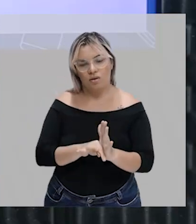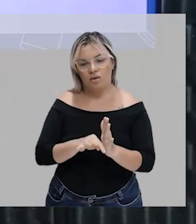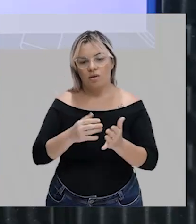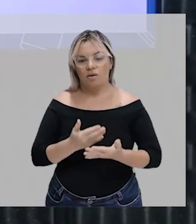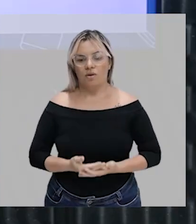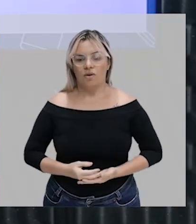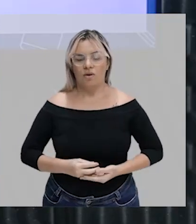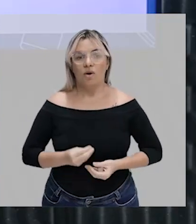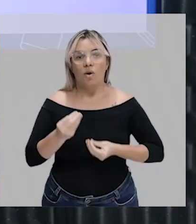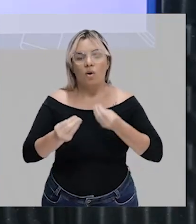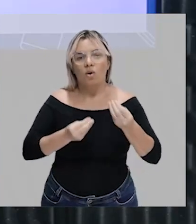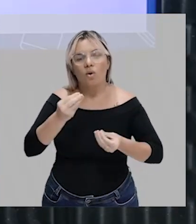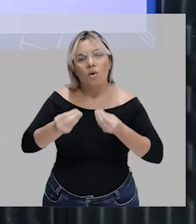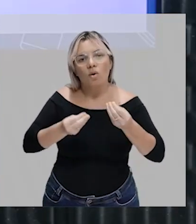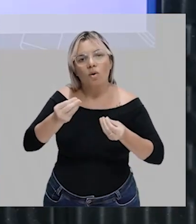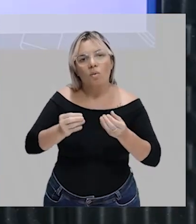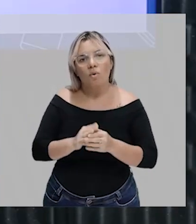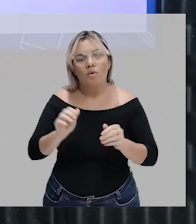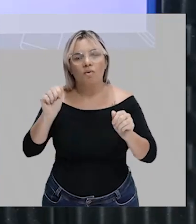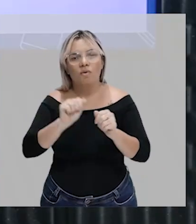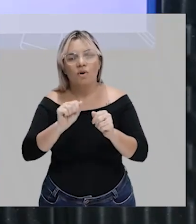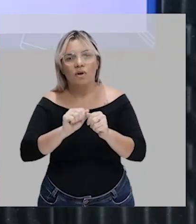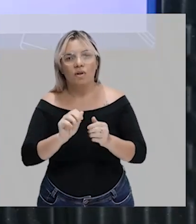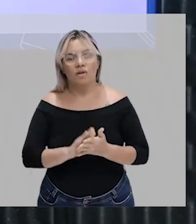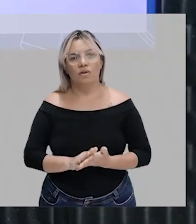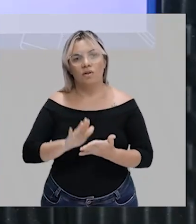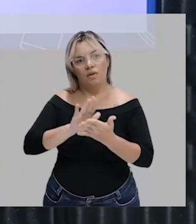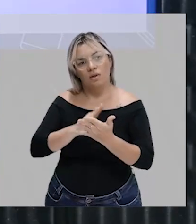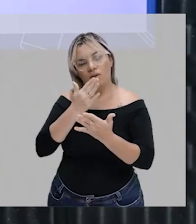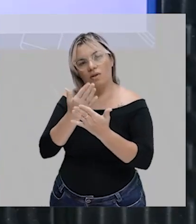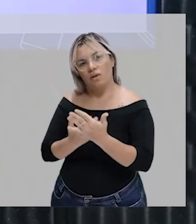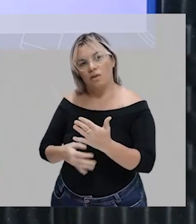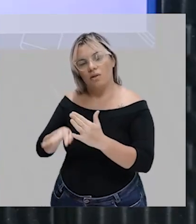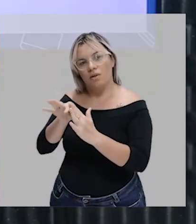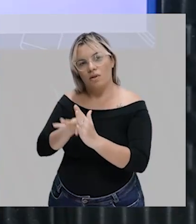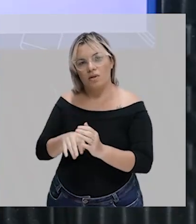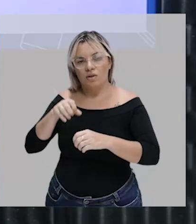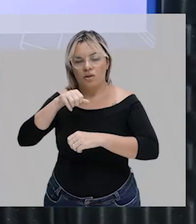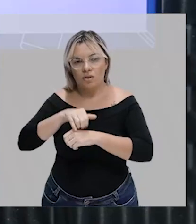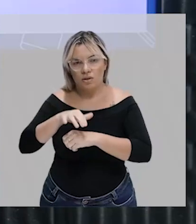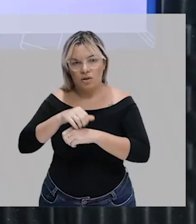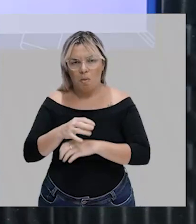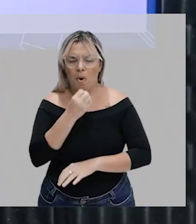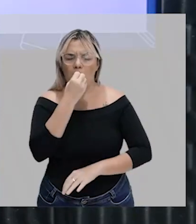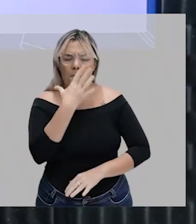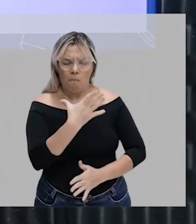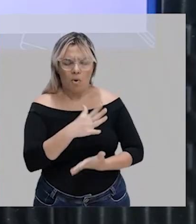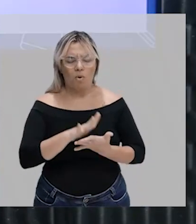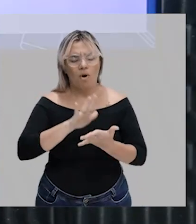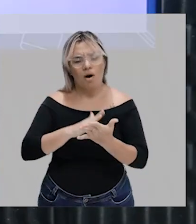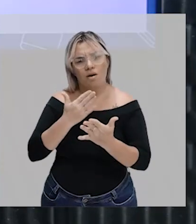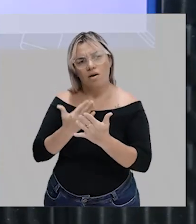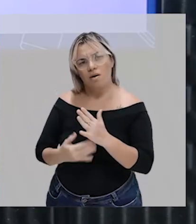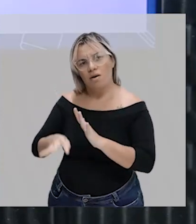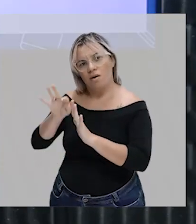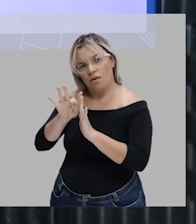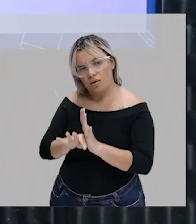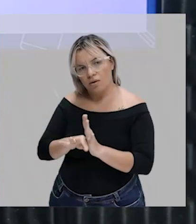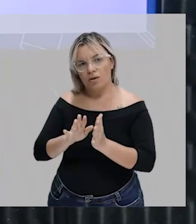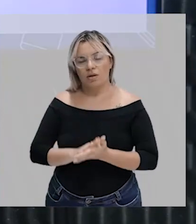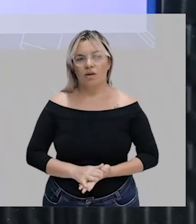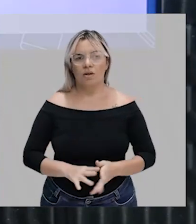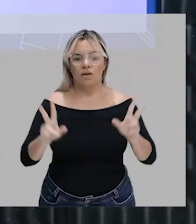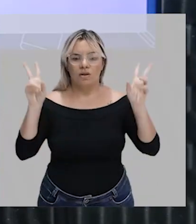né? Como fazer essa interpretação e dicas para se fazer uma boa interpretação de texto. A temática que nós